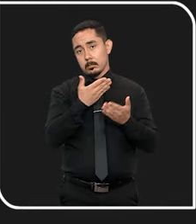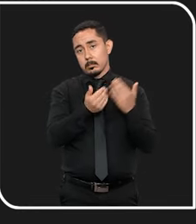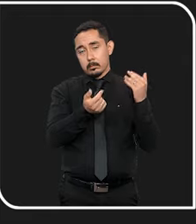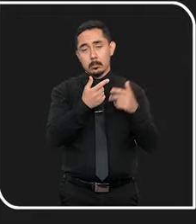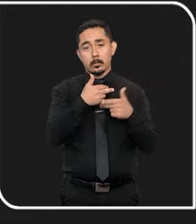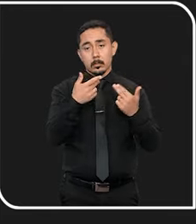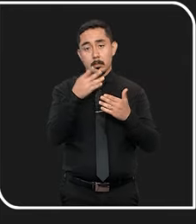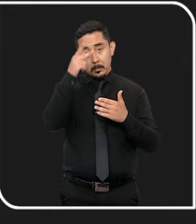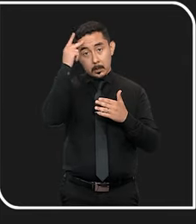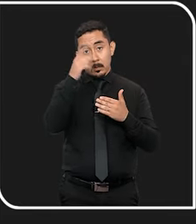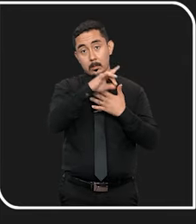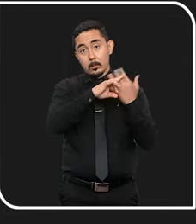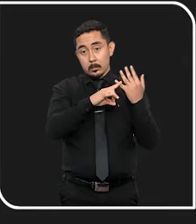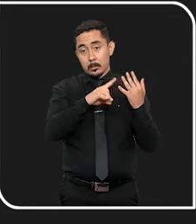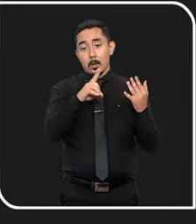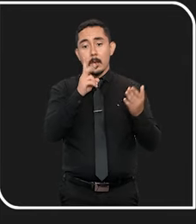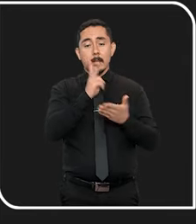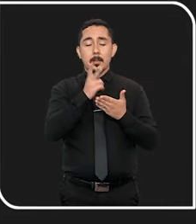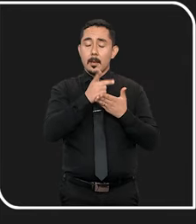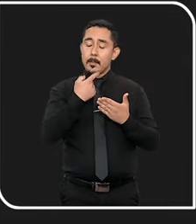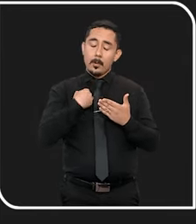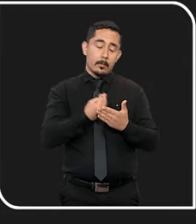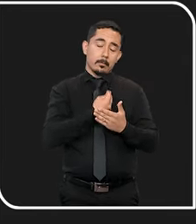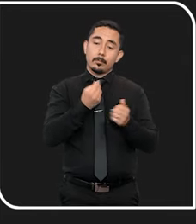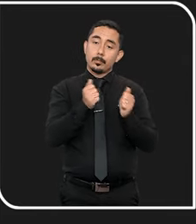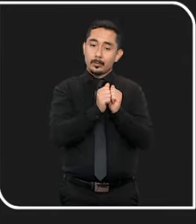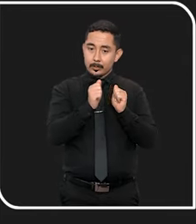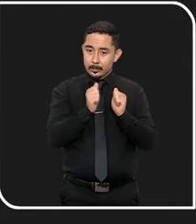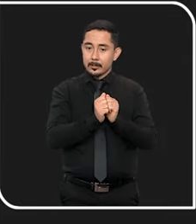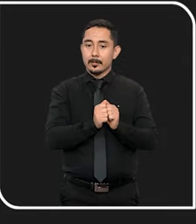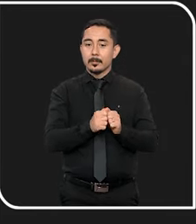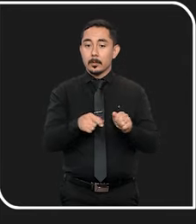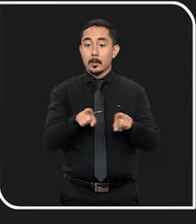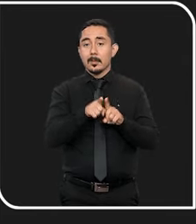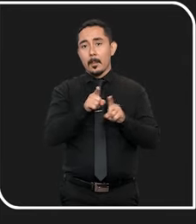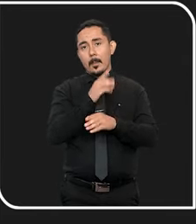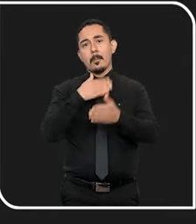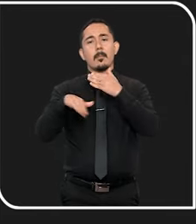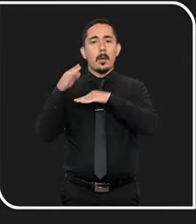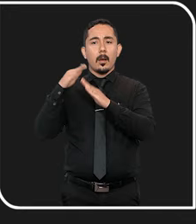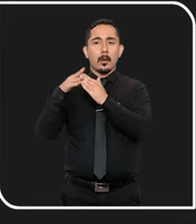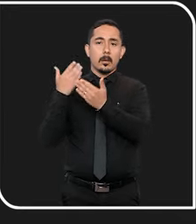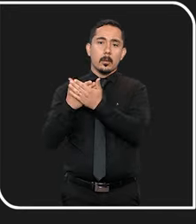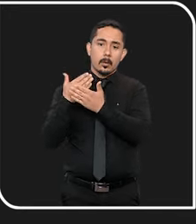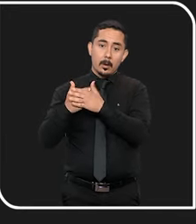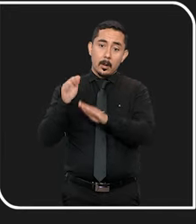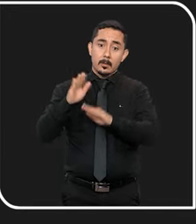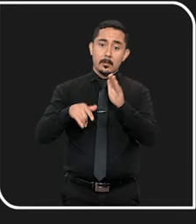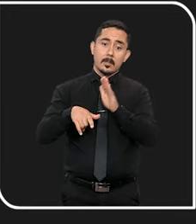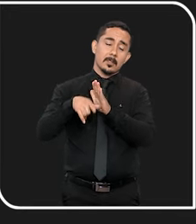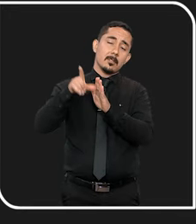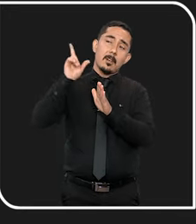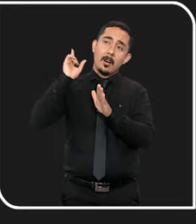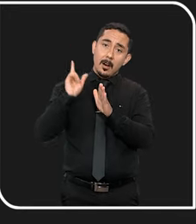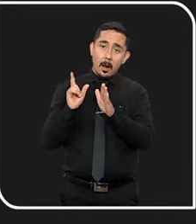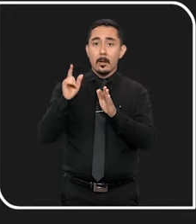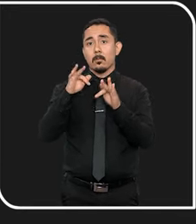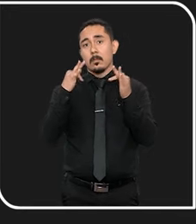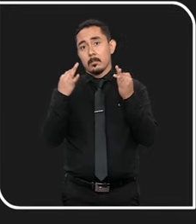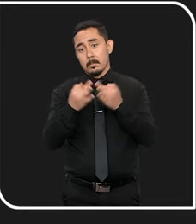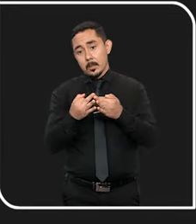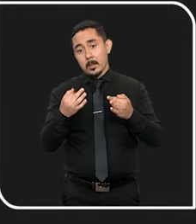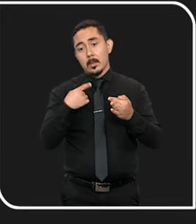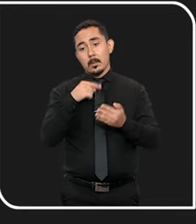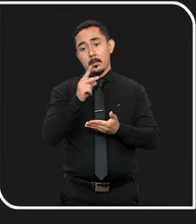deficiências assim sempre sempre fizeram parte da minha vida assim inclusive desde a escola talvez até até por